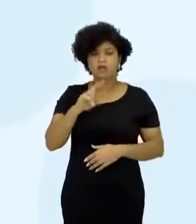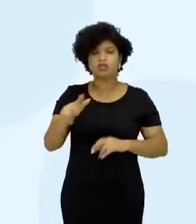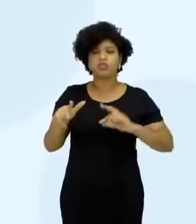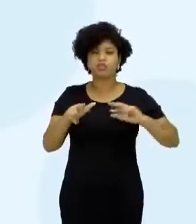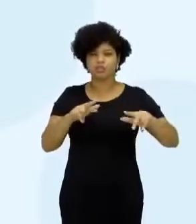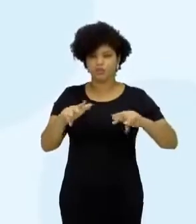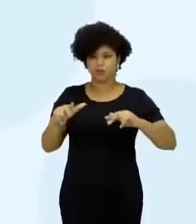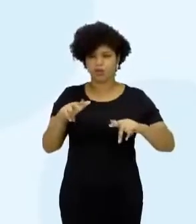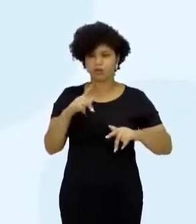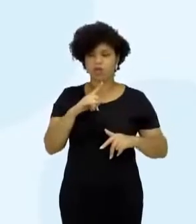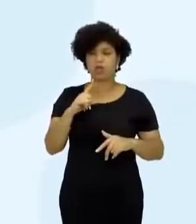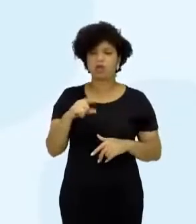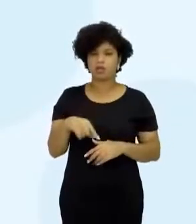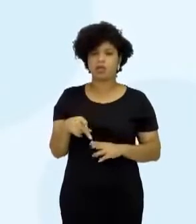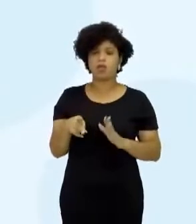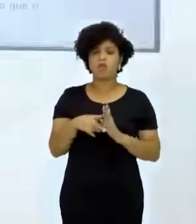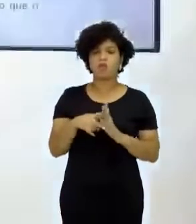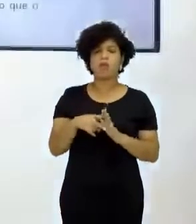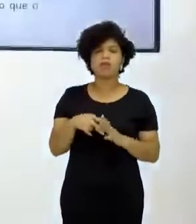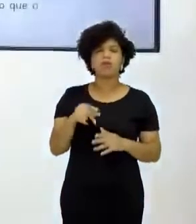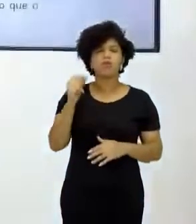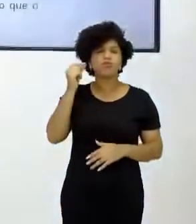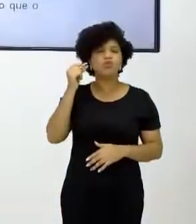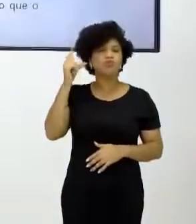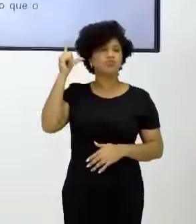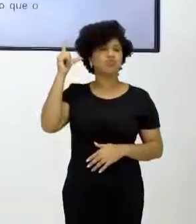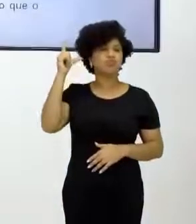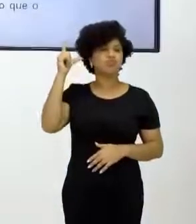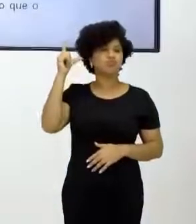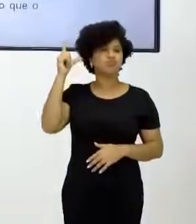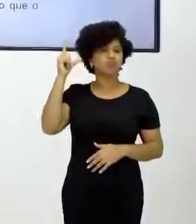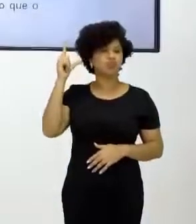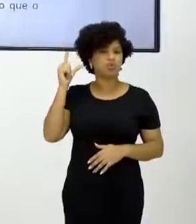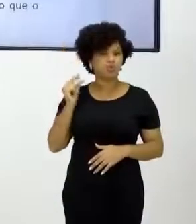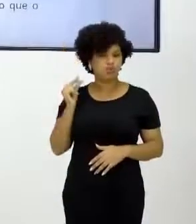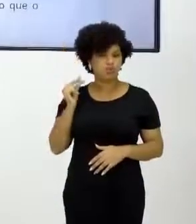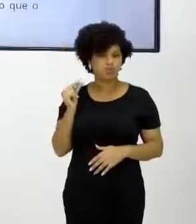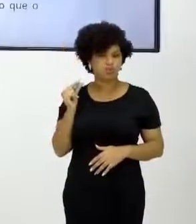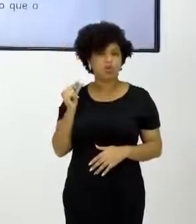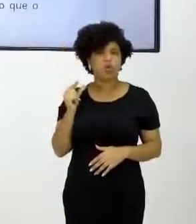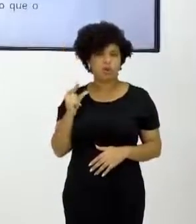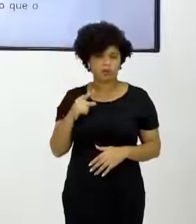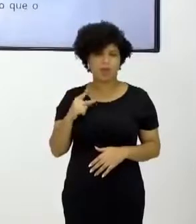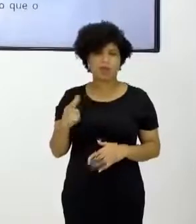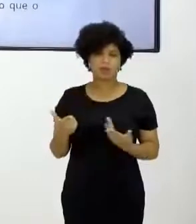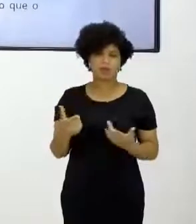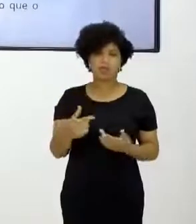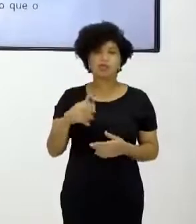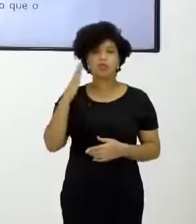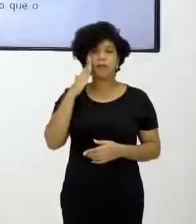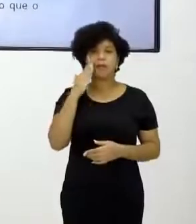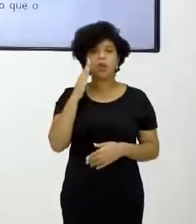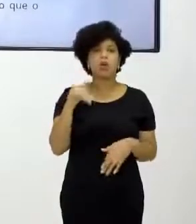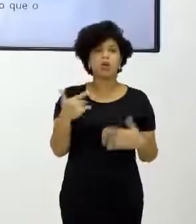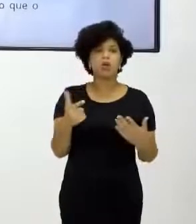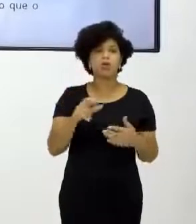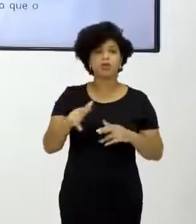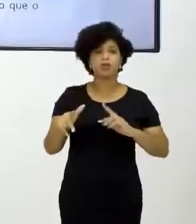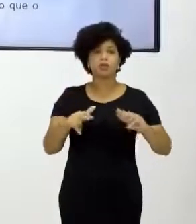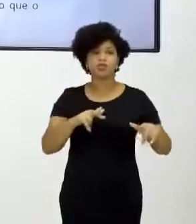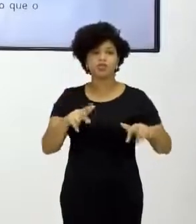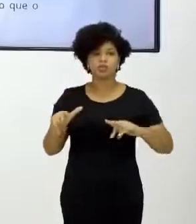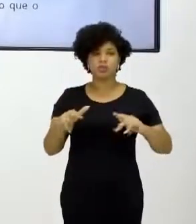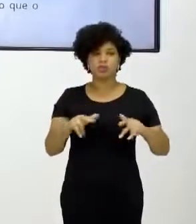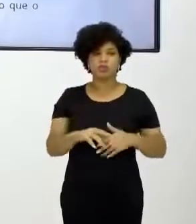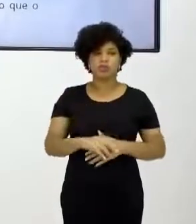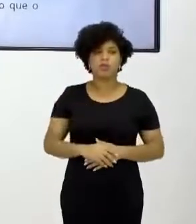distingue o som do grave do agudo, você está falando da altura do som. Então eu estou distinguindo o som do grave do agudo, é a altura do som ali que eu estou